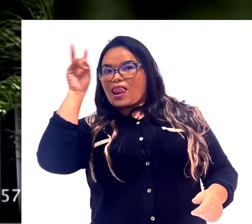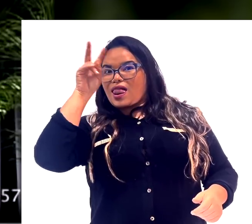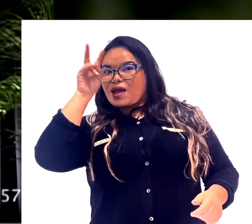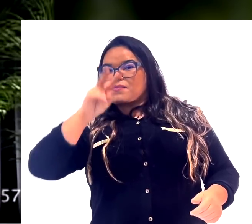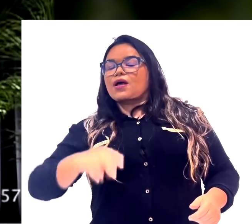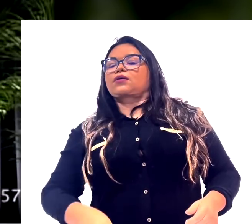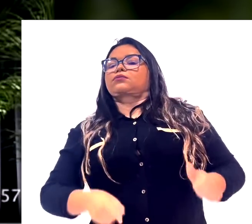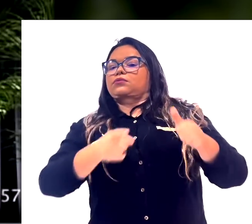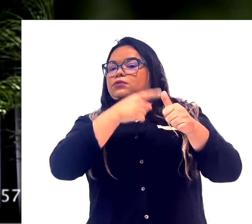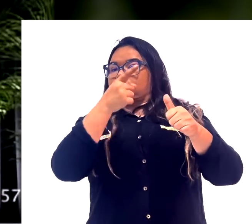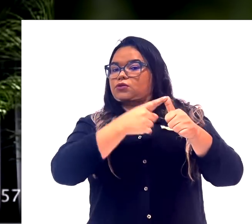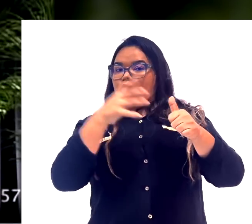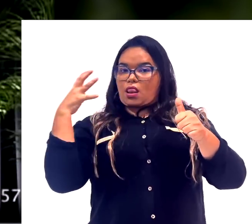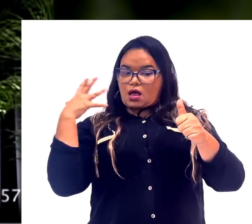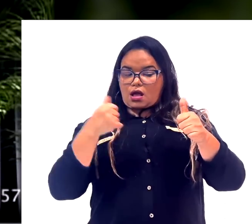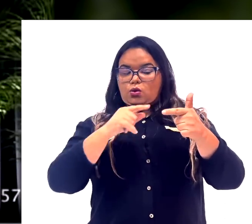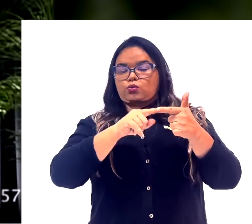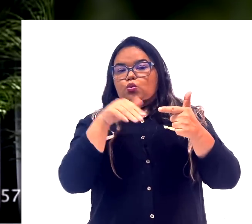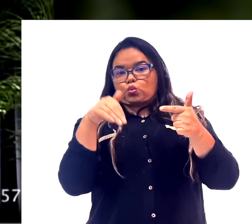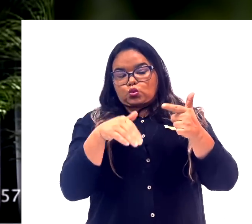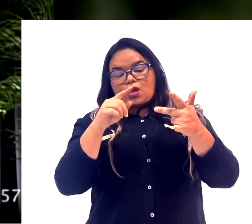agora um leopardo.